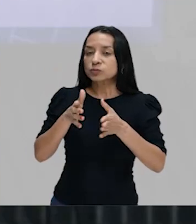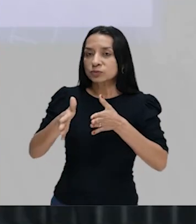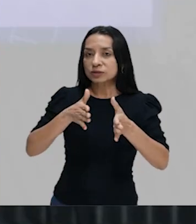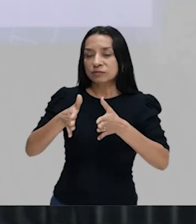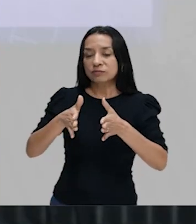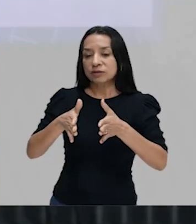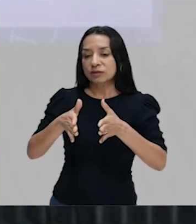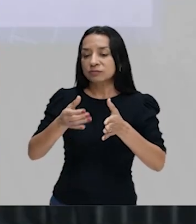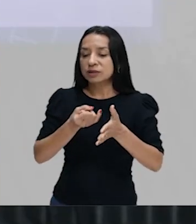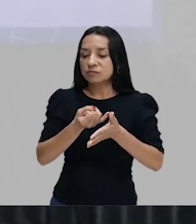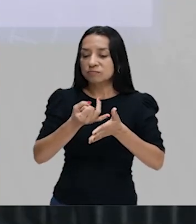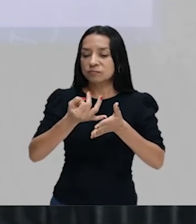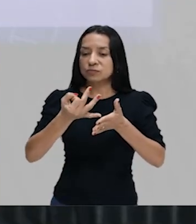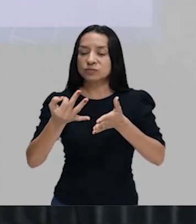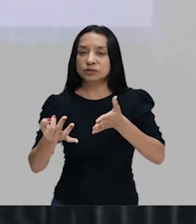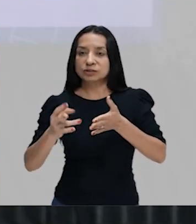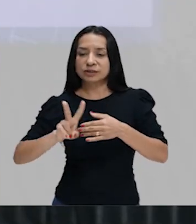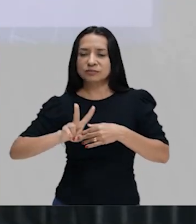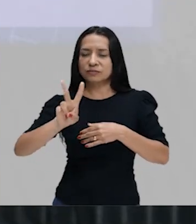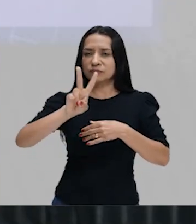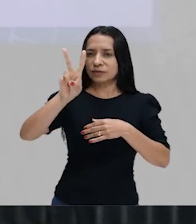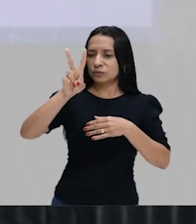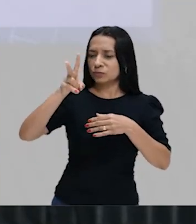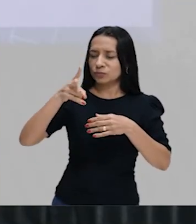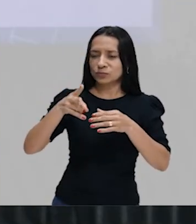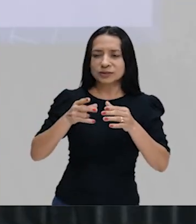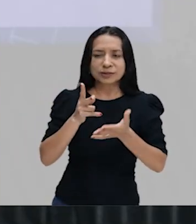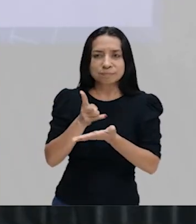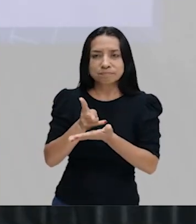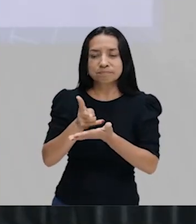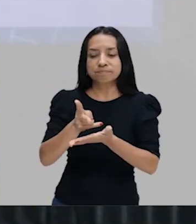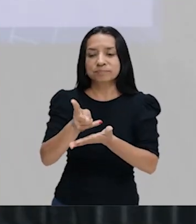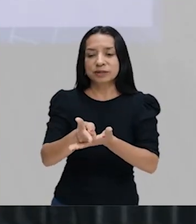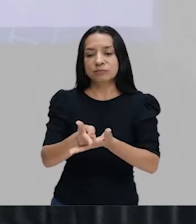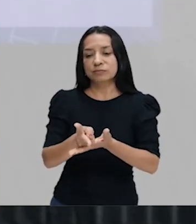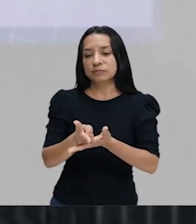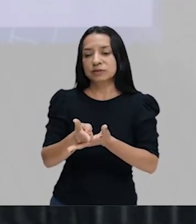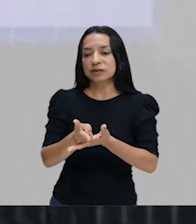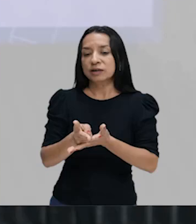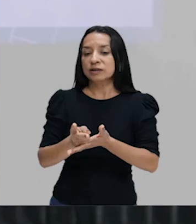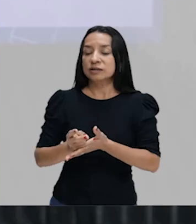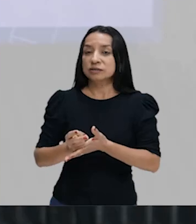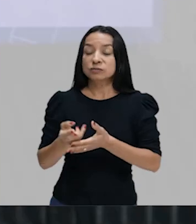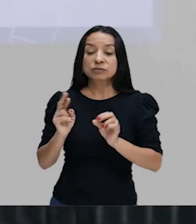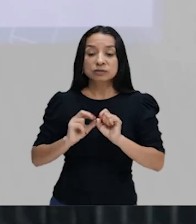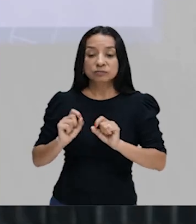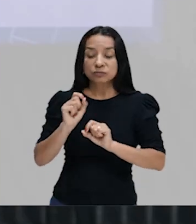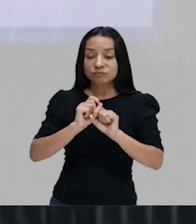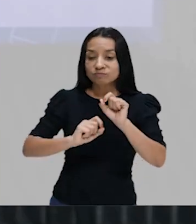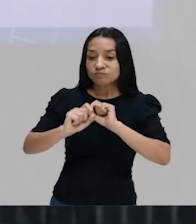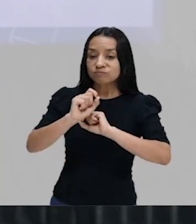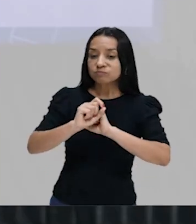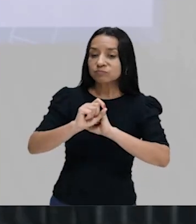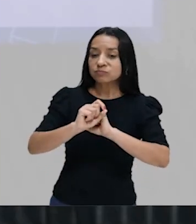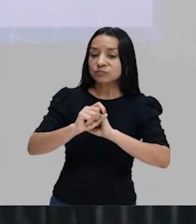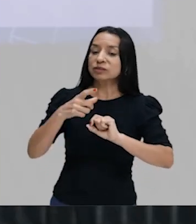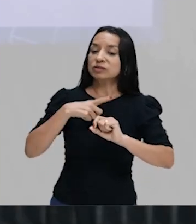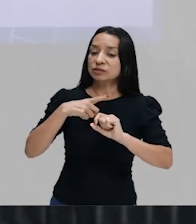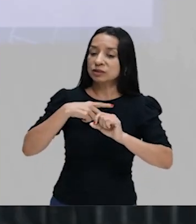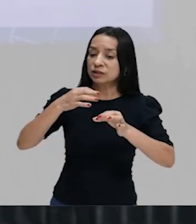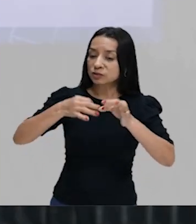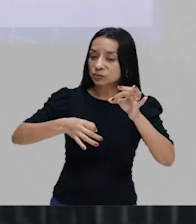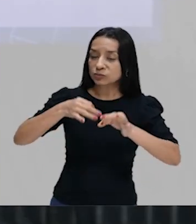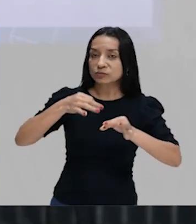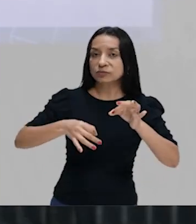infinita de valores, tá? Então, mais uma coisa que reforça, né, a justificativa de não podermos escrever ou